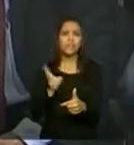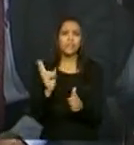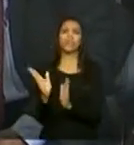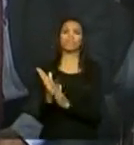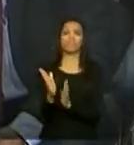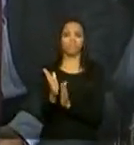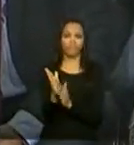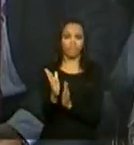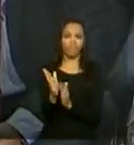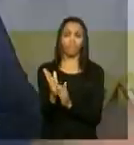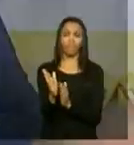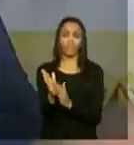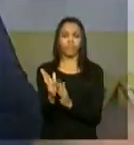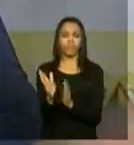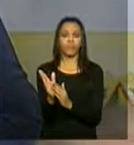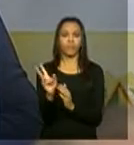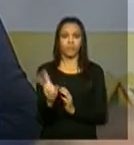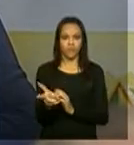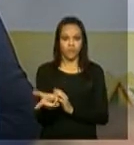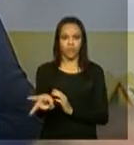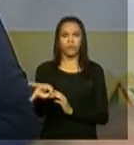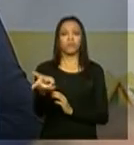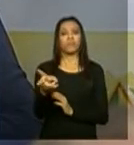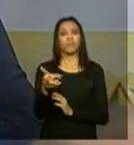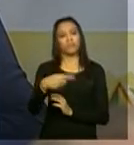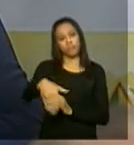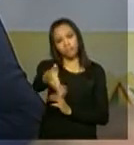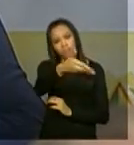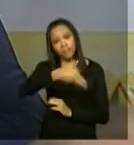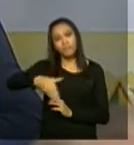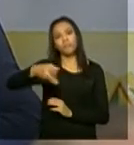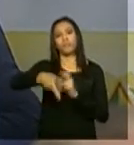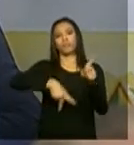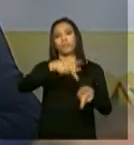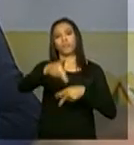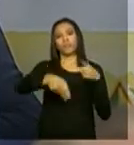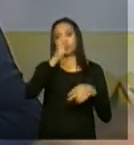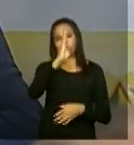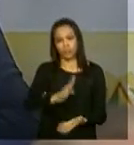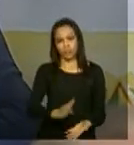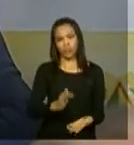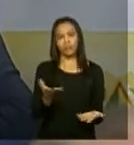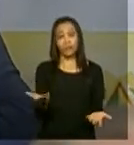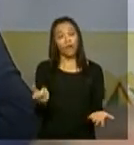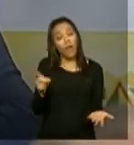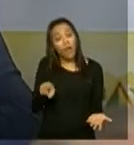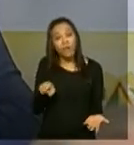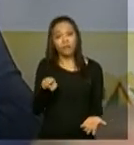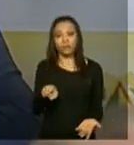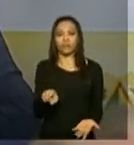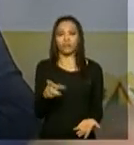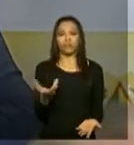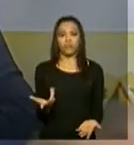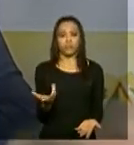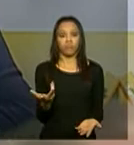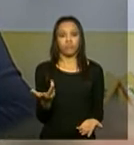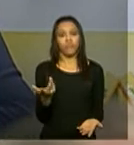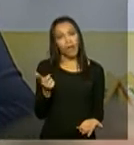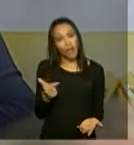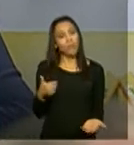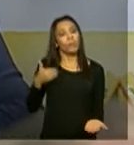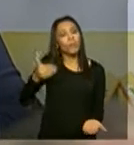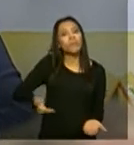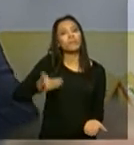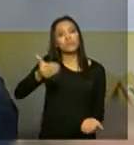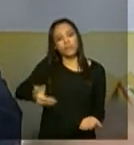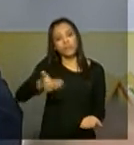e enaltecido pela pela população brasileira então eu acho que isso faz parte deste deste processo